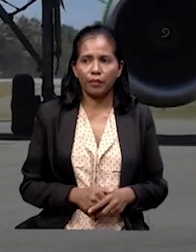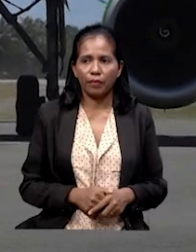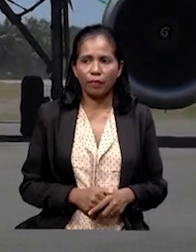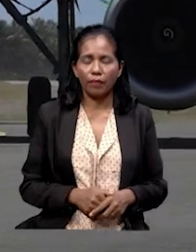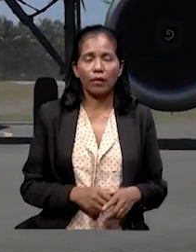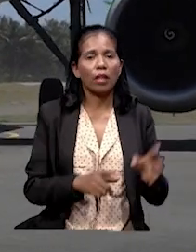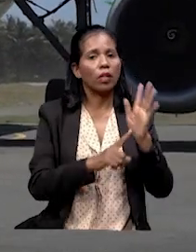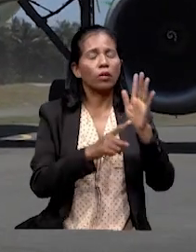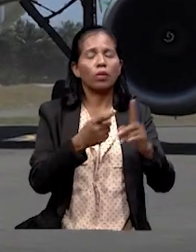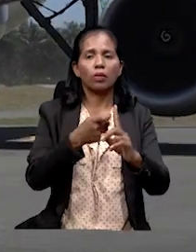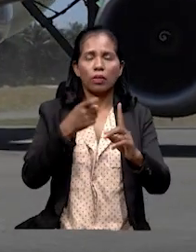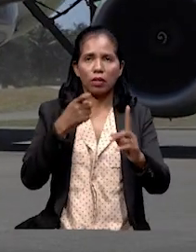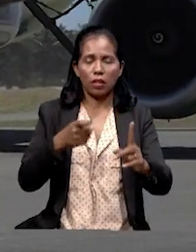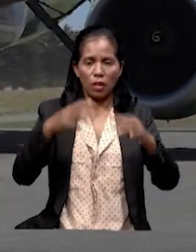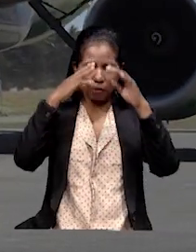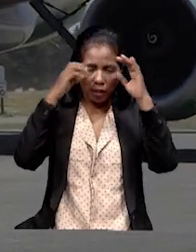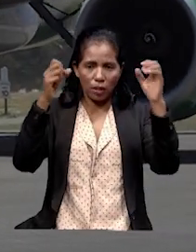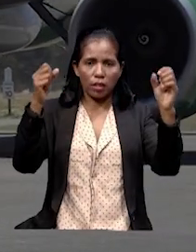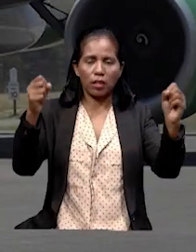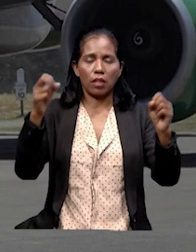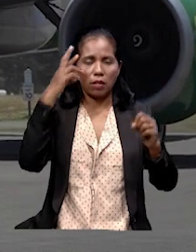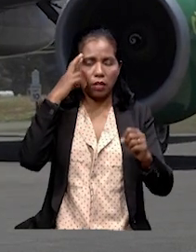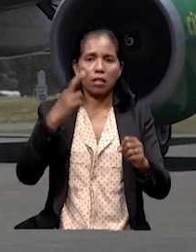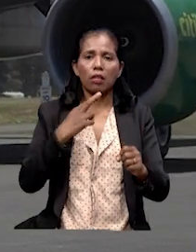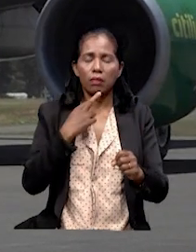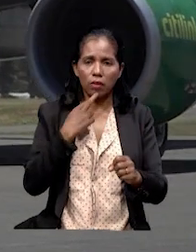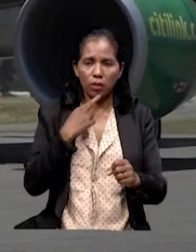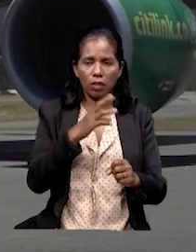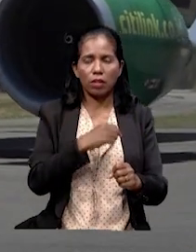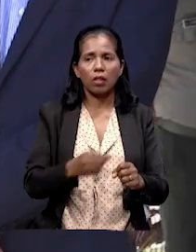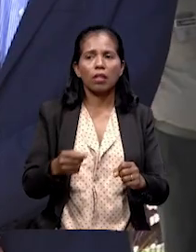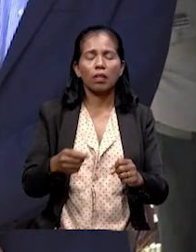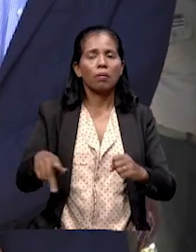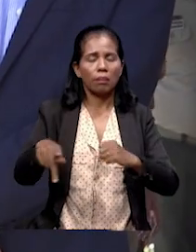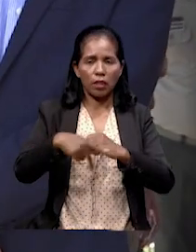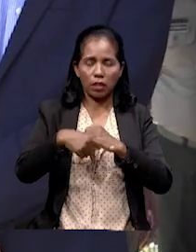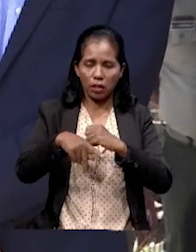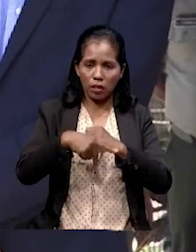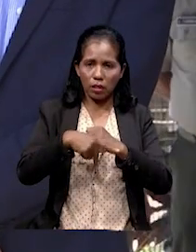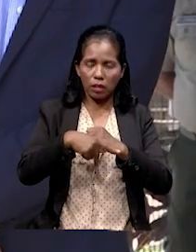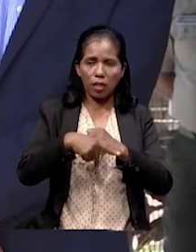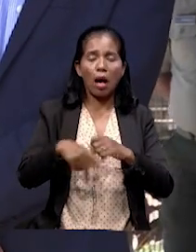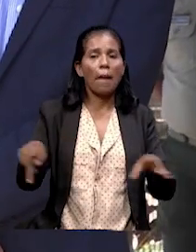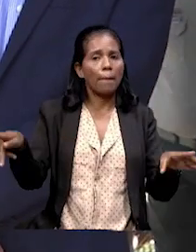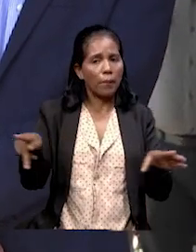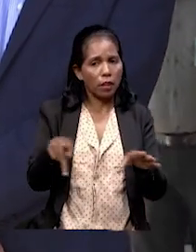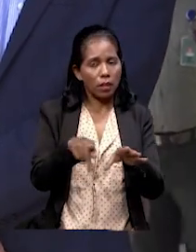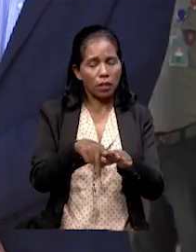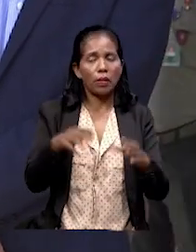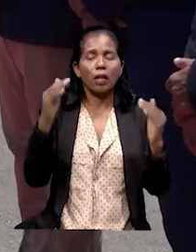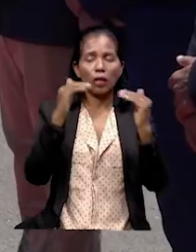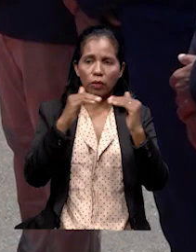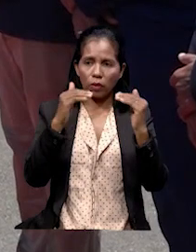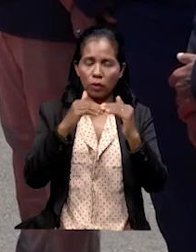Lea Hirakne, ha to ho si Presidente Republica, Zuzer Ramzorta, ha foimba participa in contro Least Developed Countries, ia